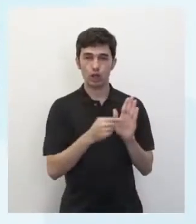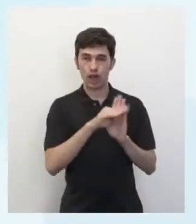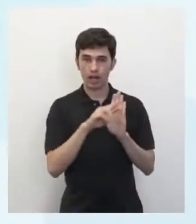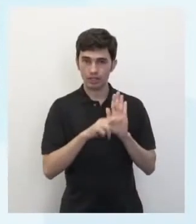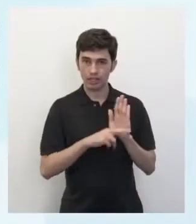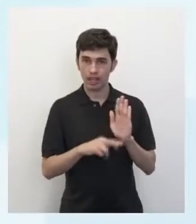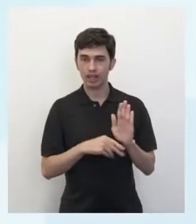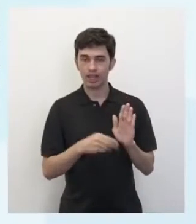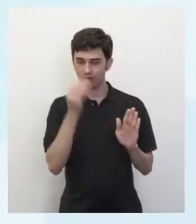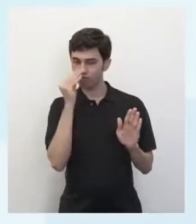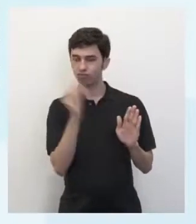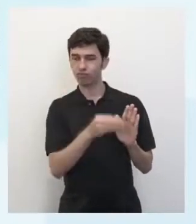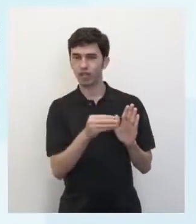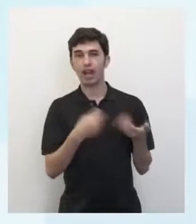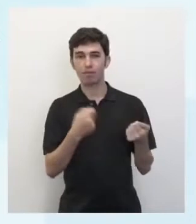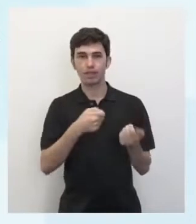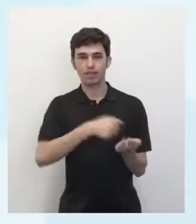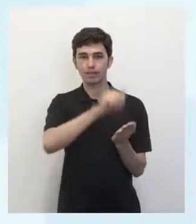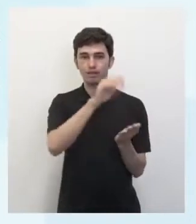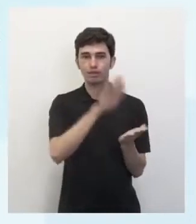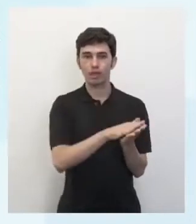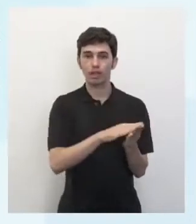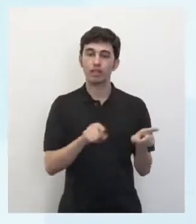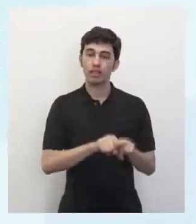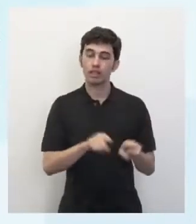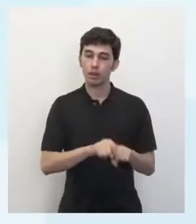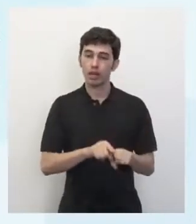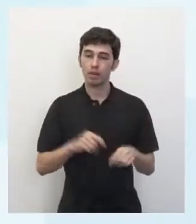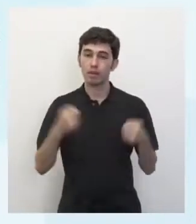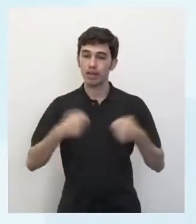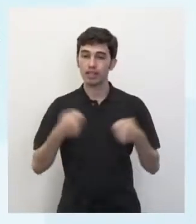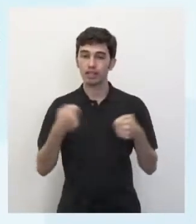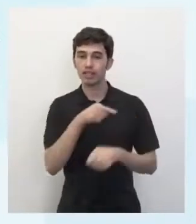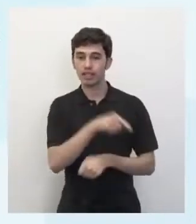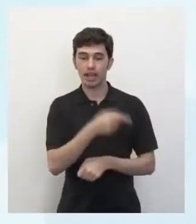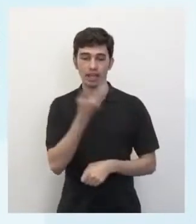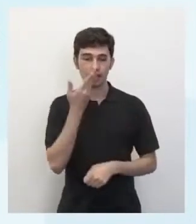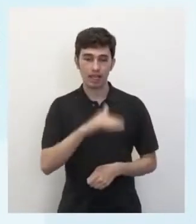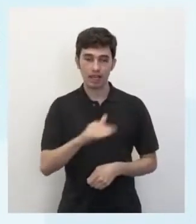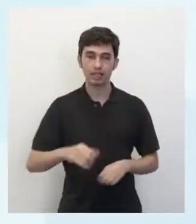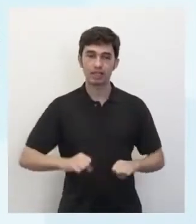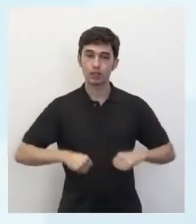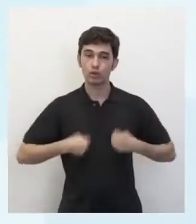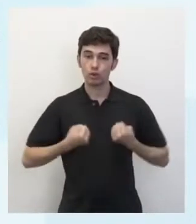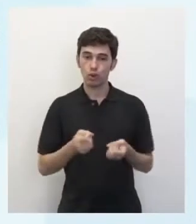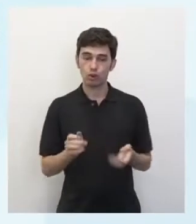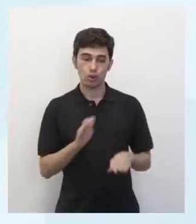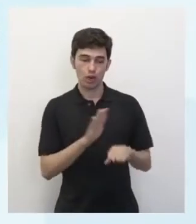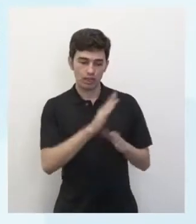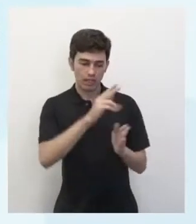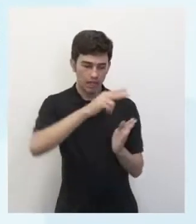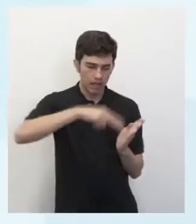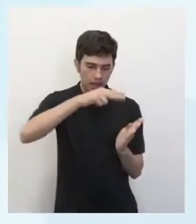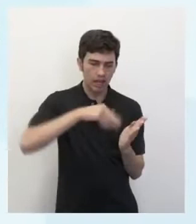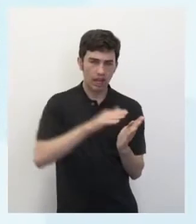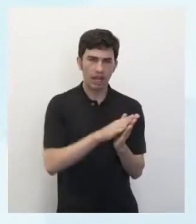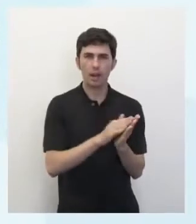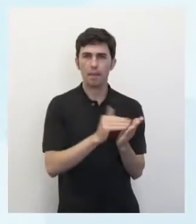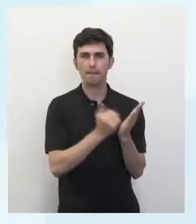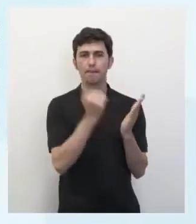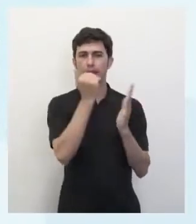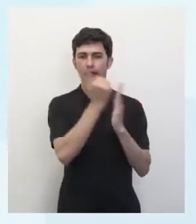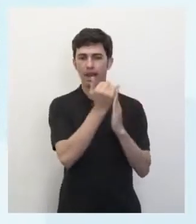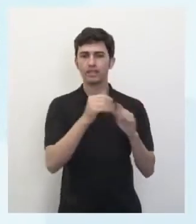pelas escolas a terem um maior hábito de ler, através de concessões fiscais às famílias mais carentes, em